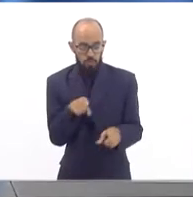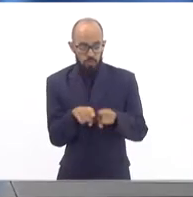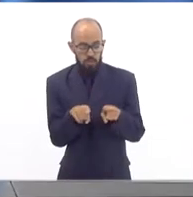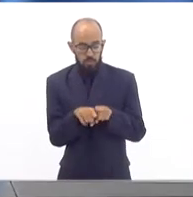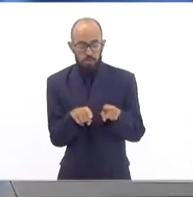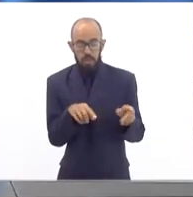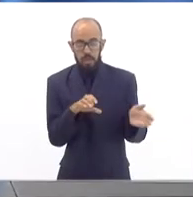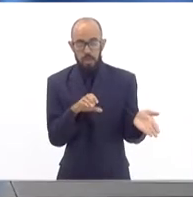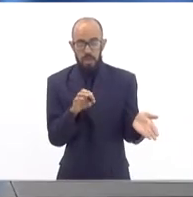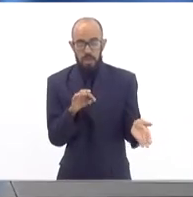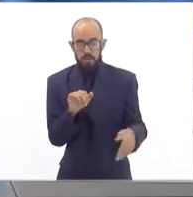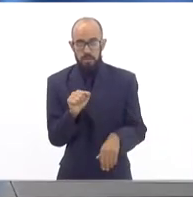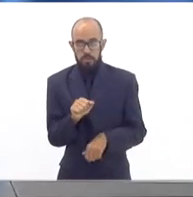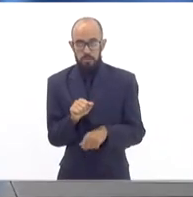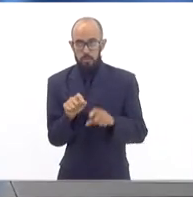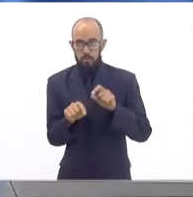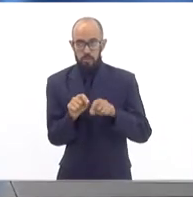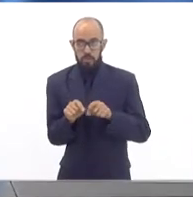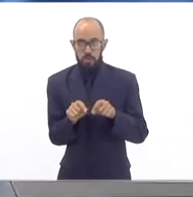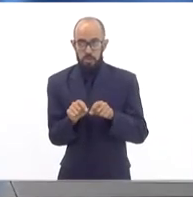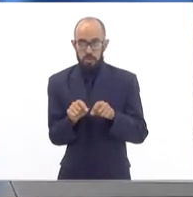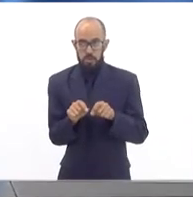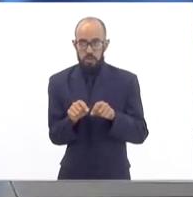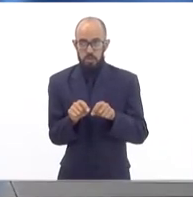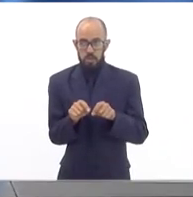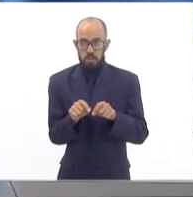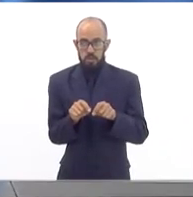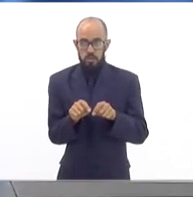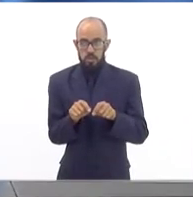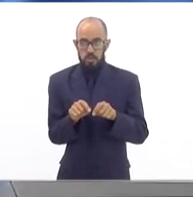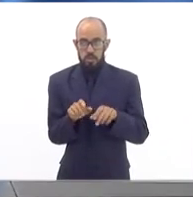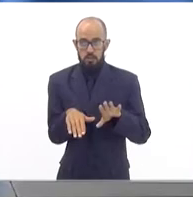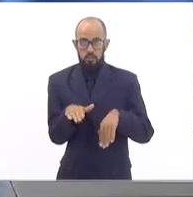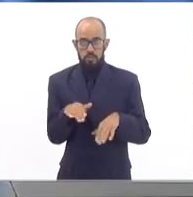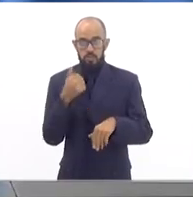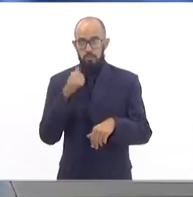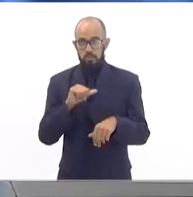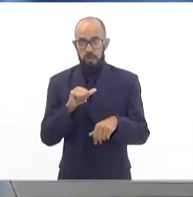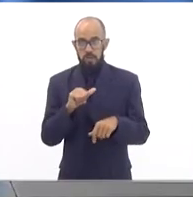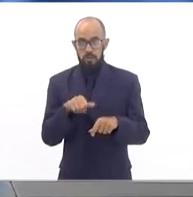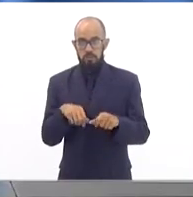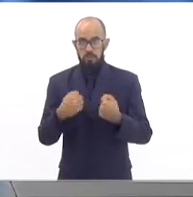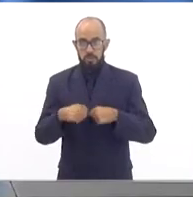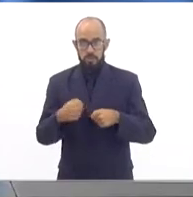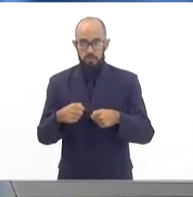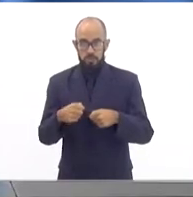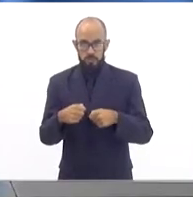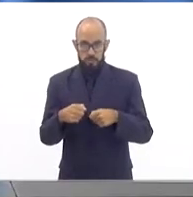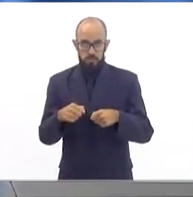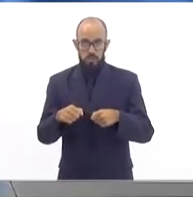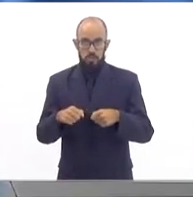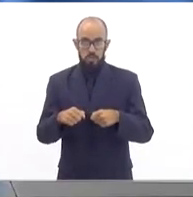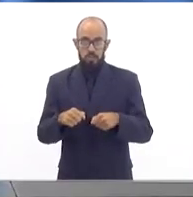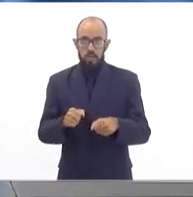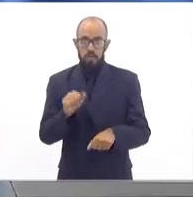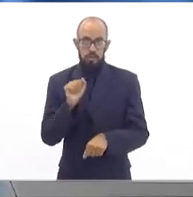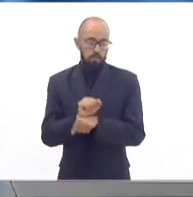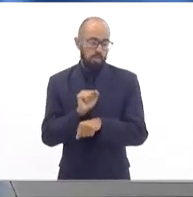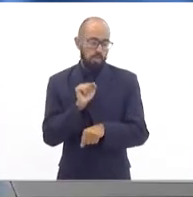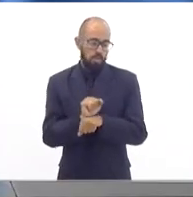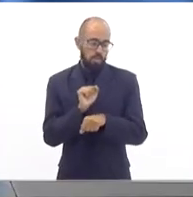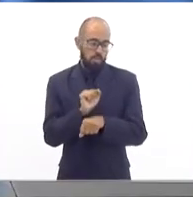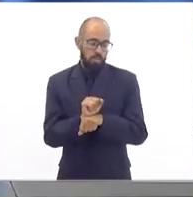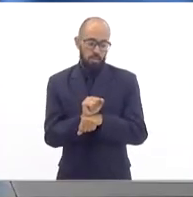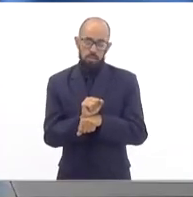Kátia, é a questão que a mulherada, por muitas vezes, precisa, né, Está tanto tempo na plataforma esperando, tem que ir no